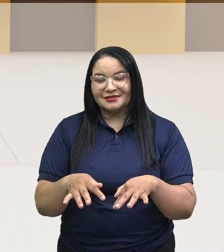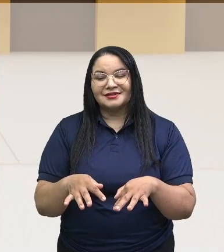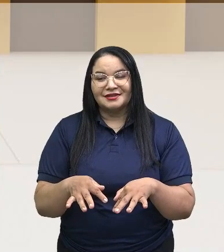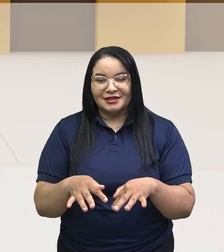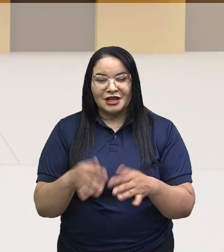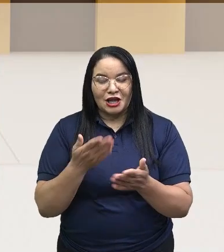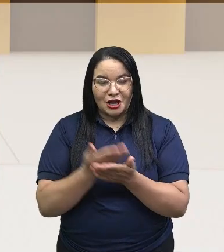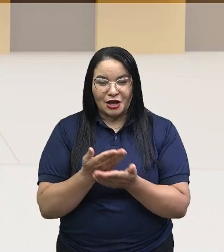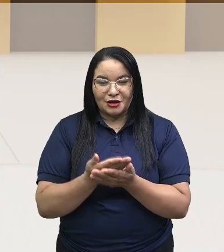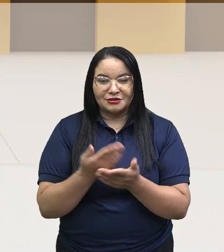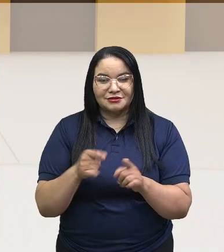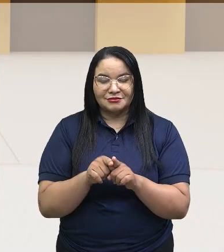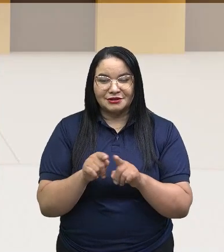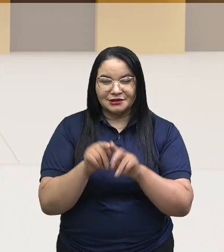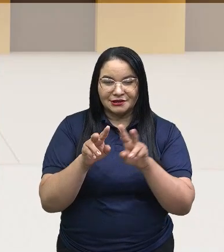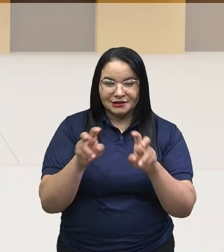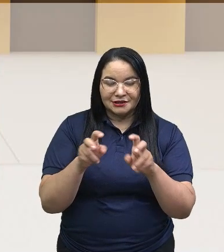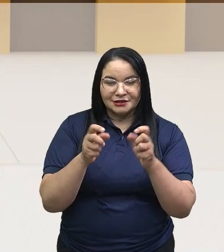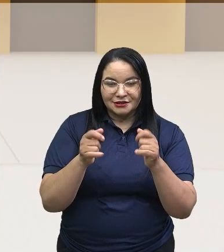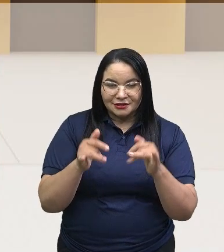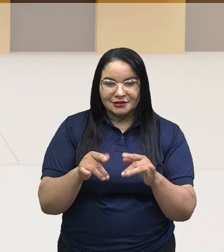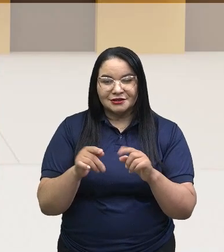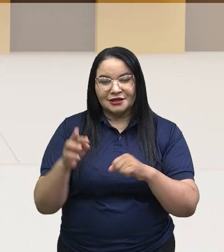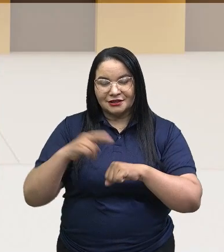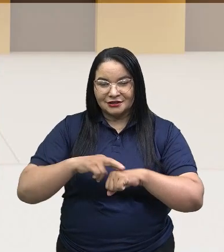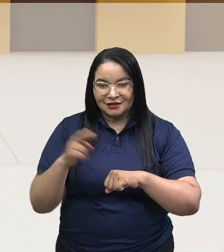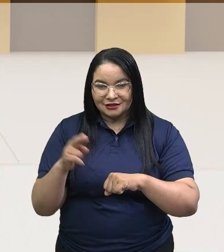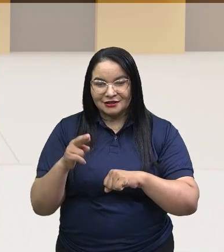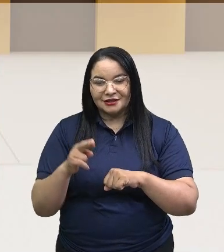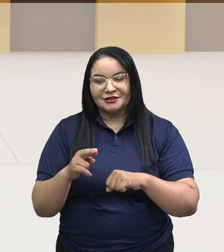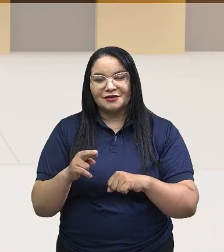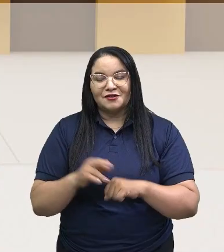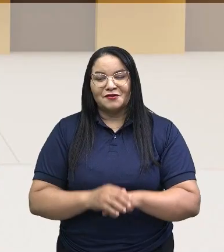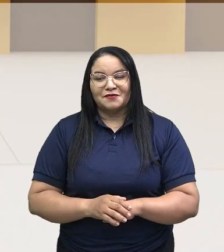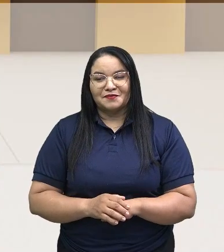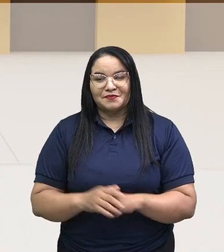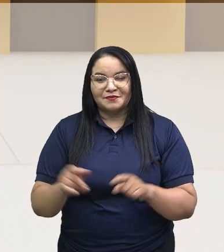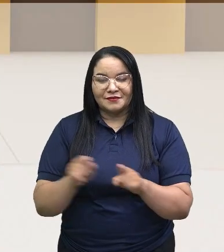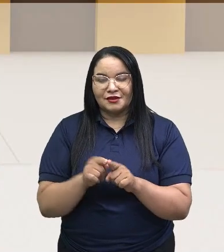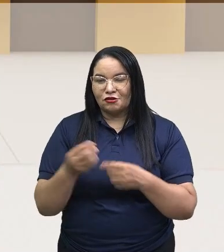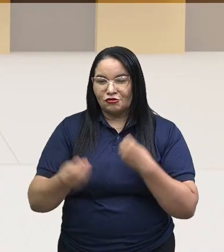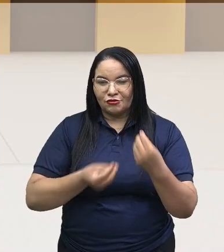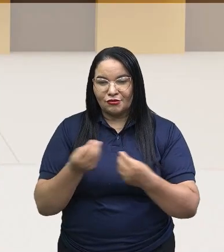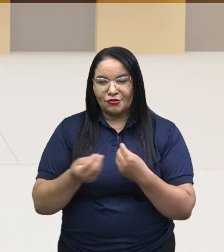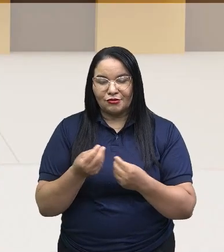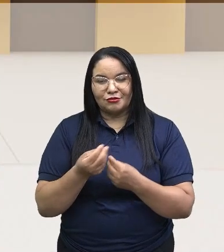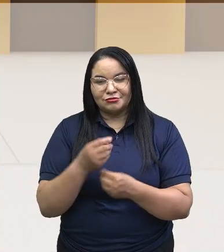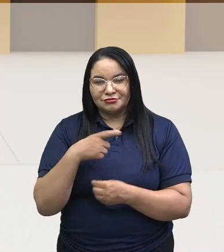de hoje, falando um pouquinho aí sobre a radiação, né, como que ela se faz